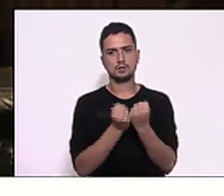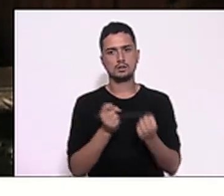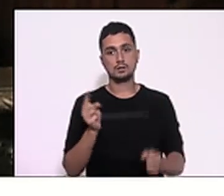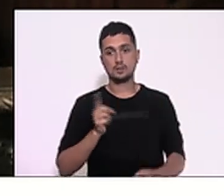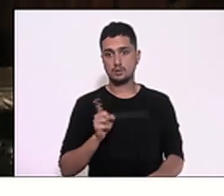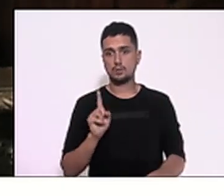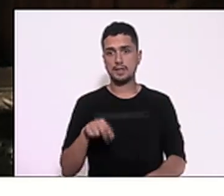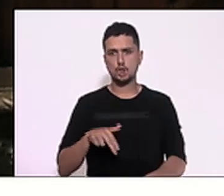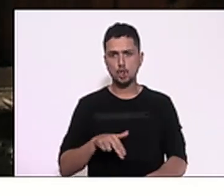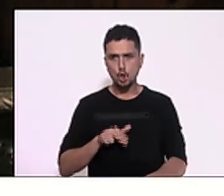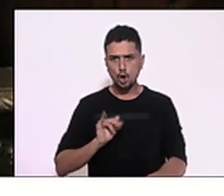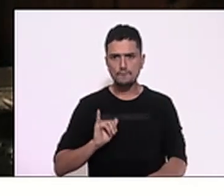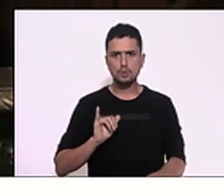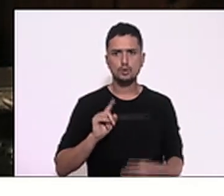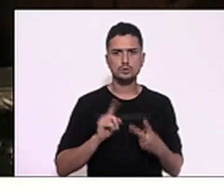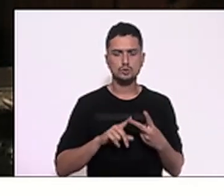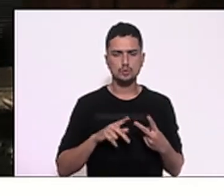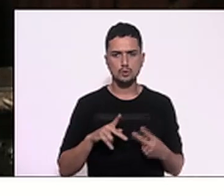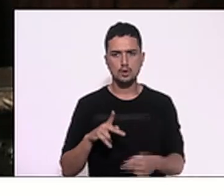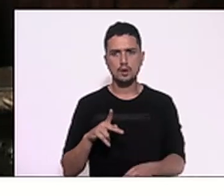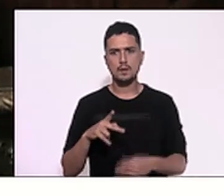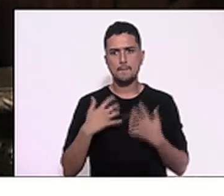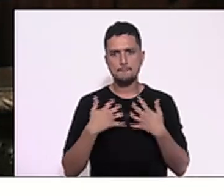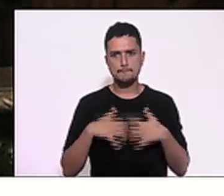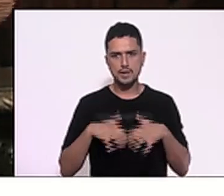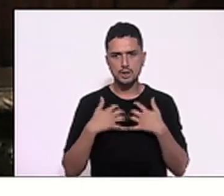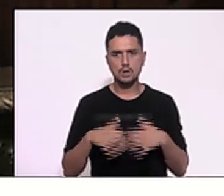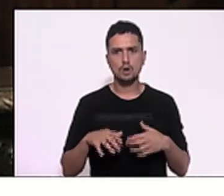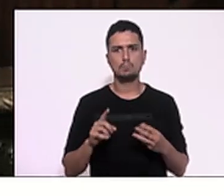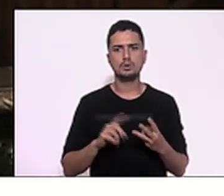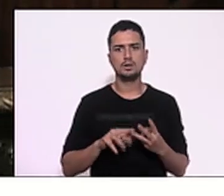O Cefet não está apenas, como muitos ainda pensam,